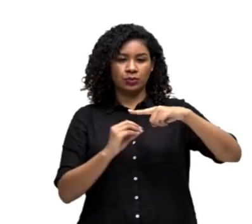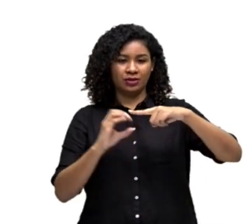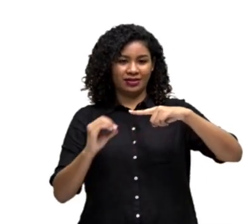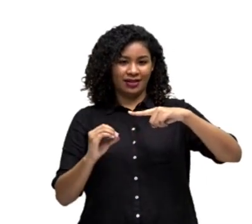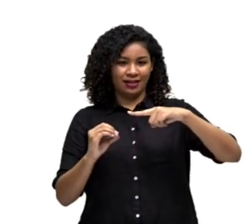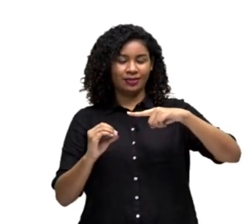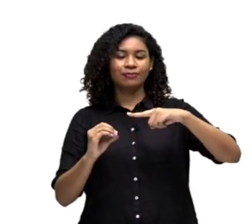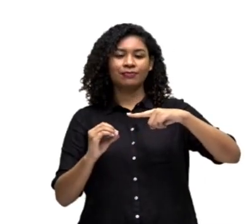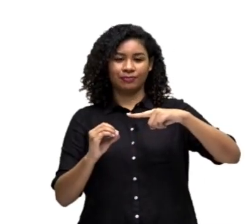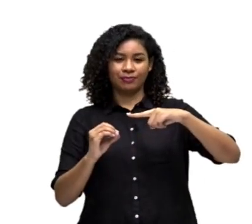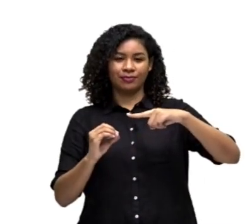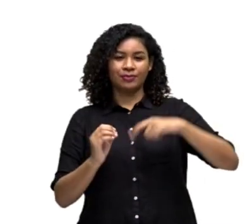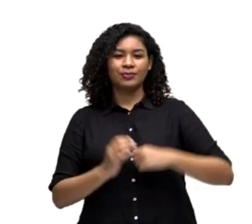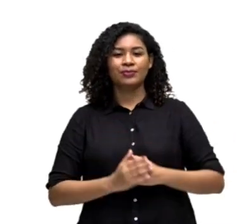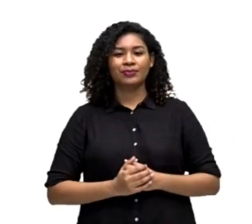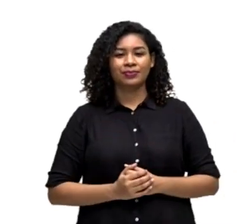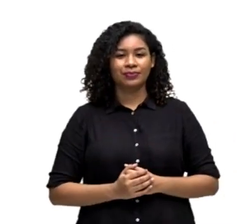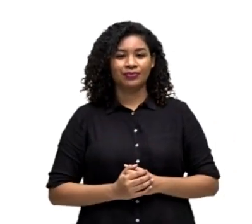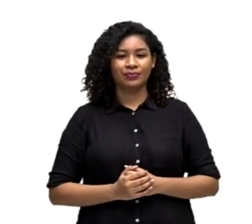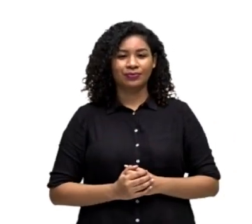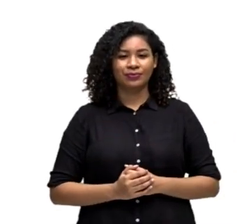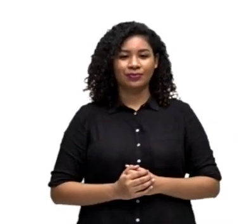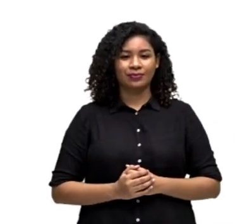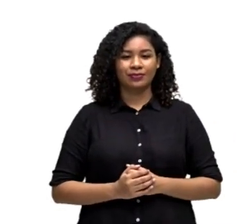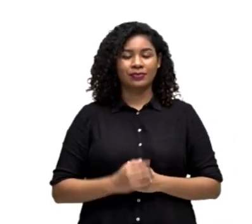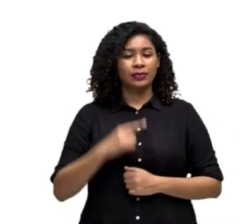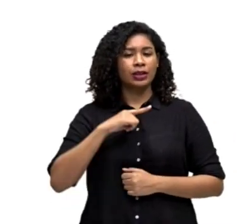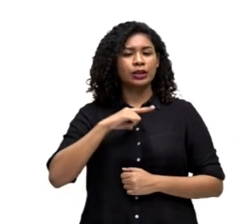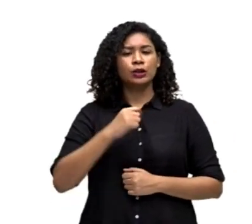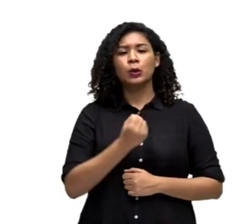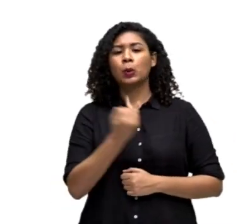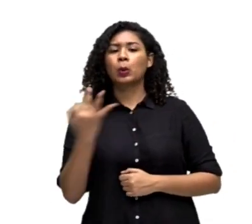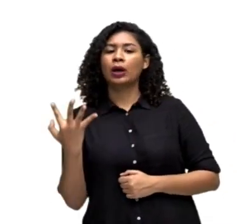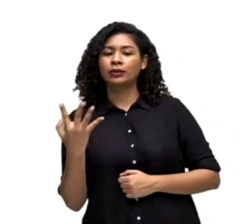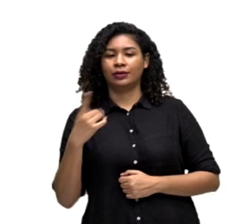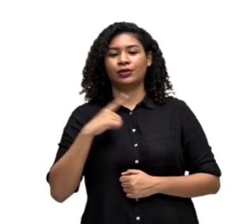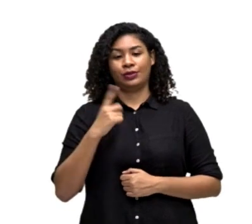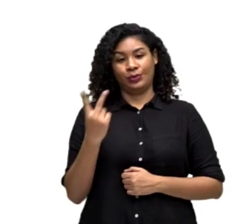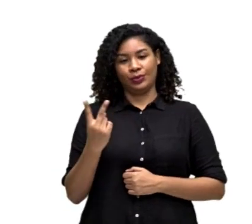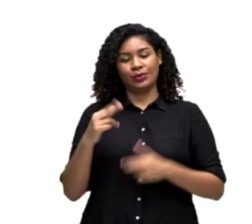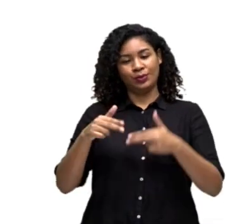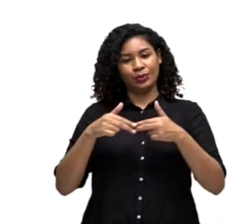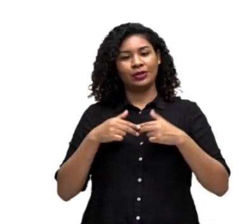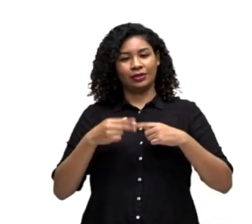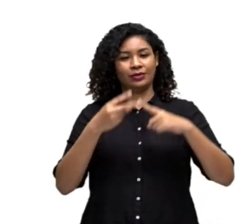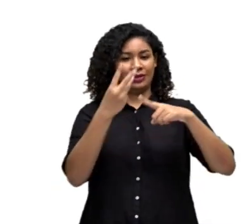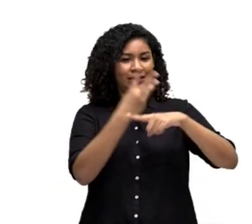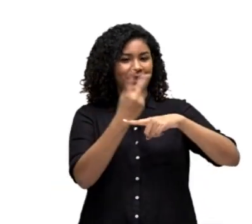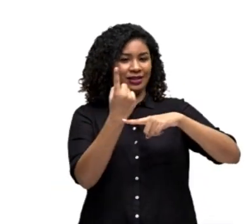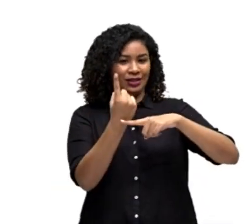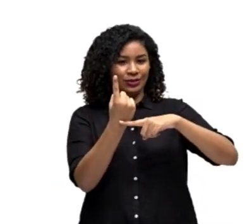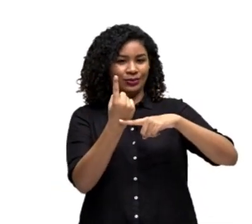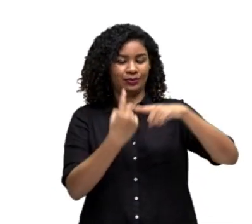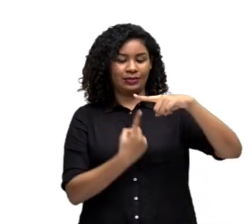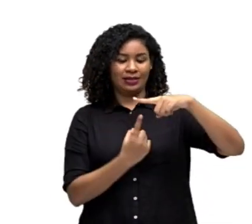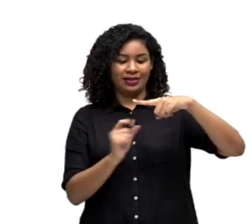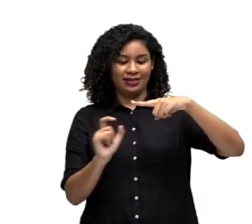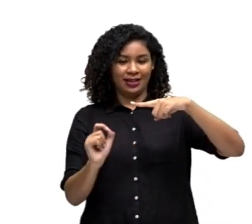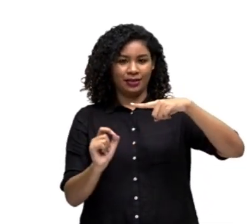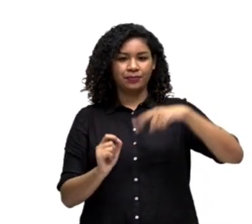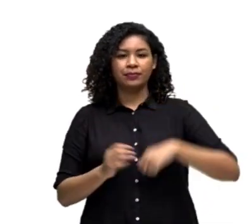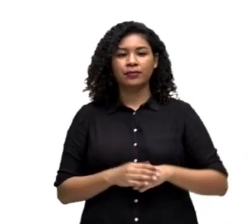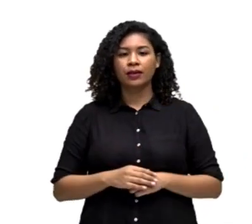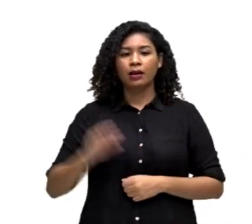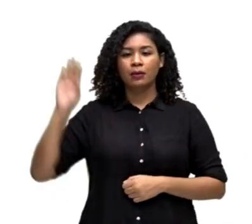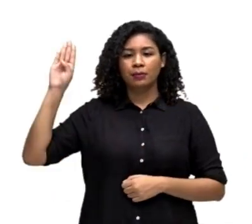31 ele tinha 2 casas decimais. Na letra B, 594 sobre 1000, pois o